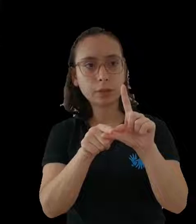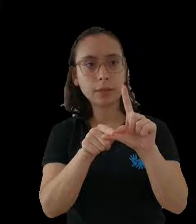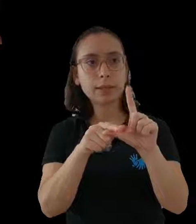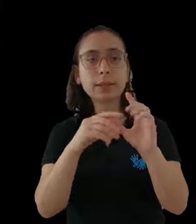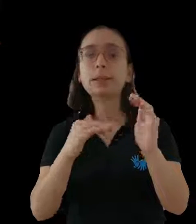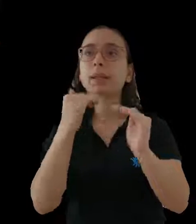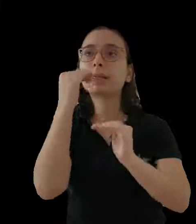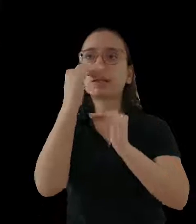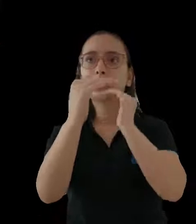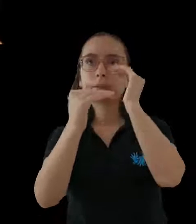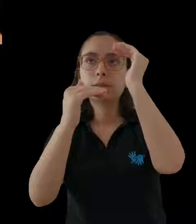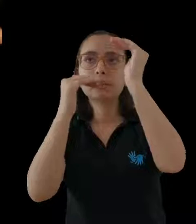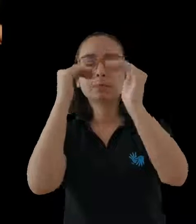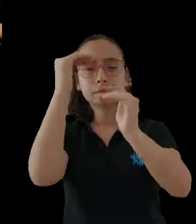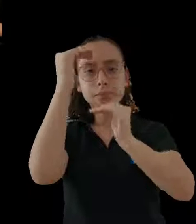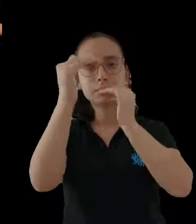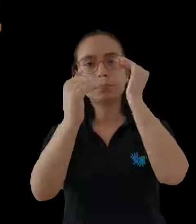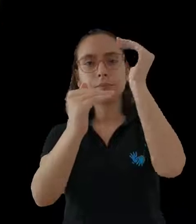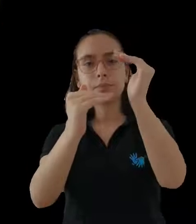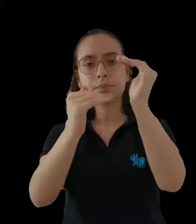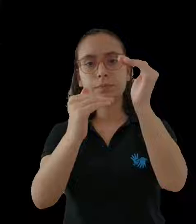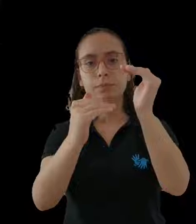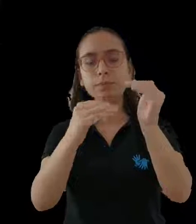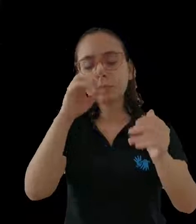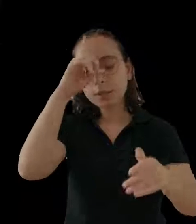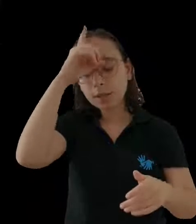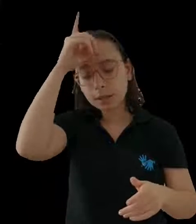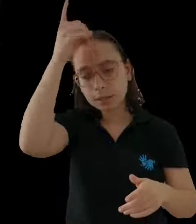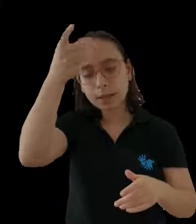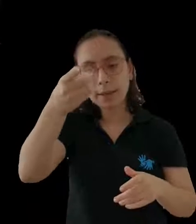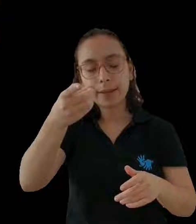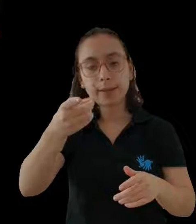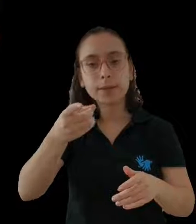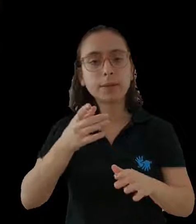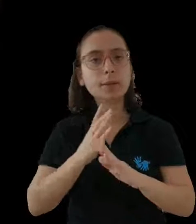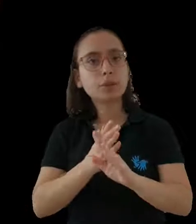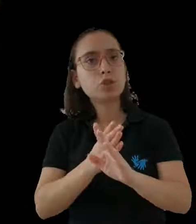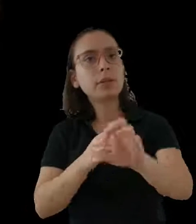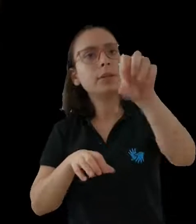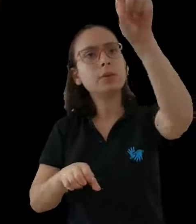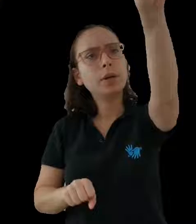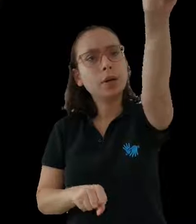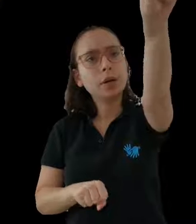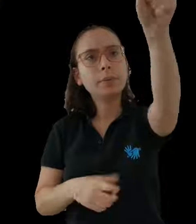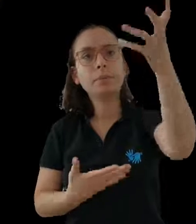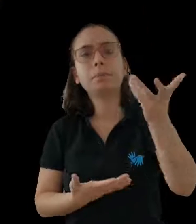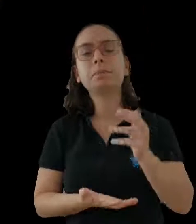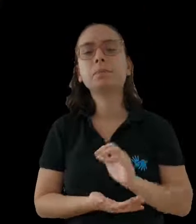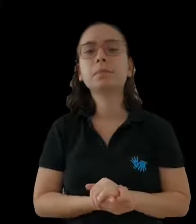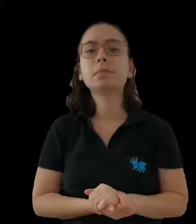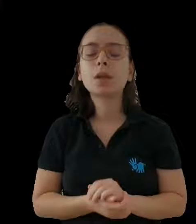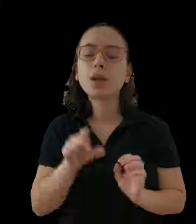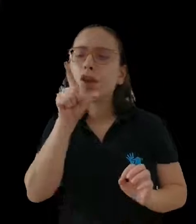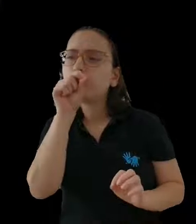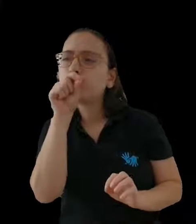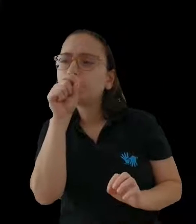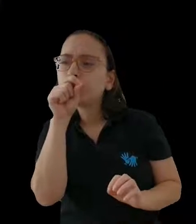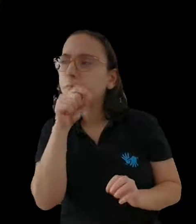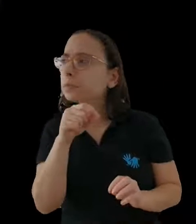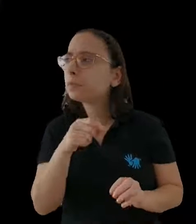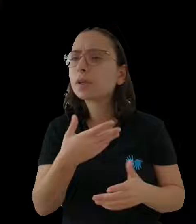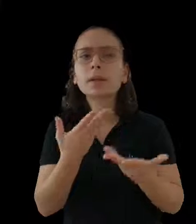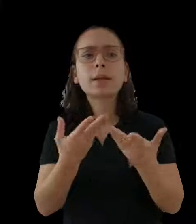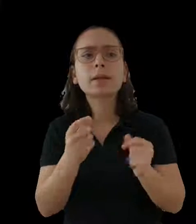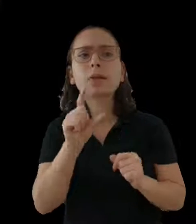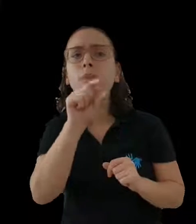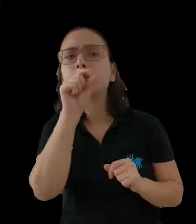ele fique maduro, vamos dizer assim. Então, seria essa a ideia da jornada do herói, bem rapidamente, né? Então, é um pintinho,